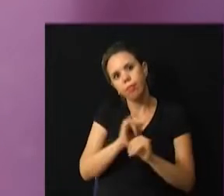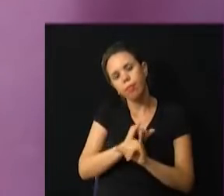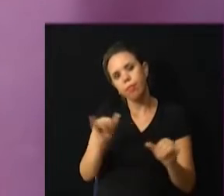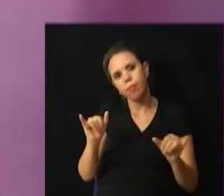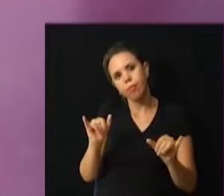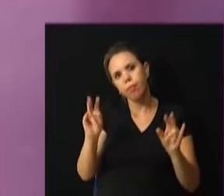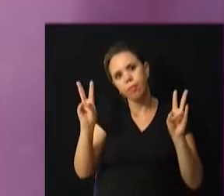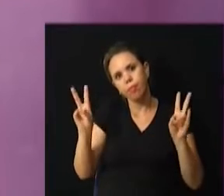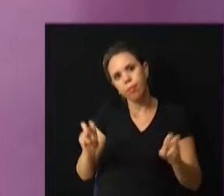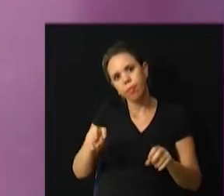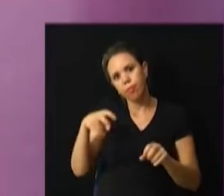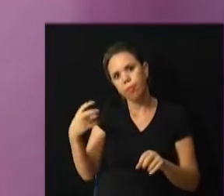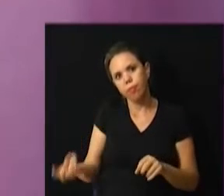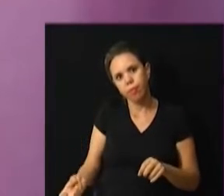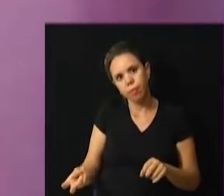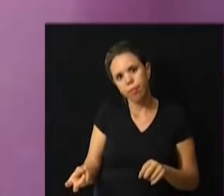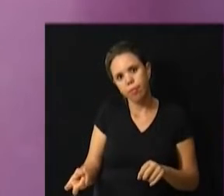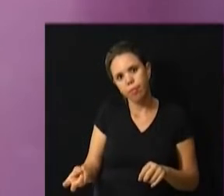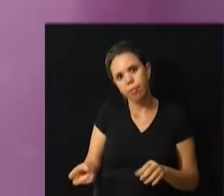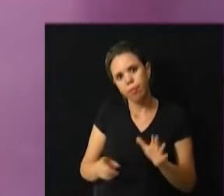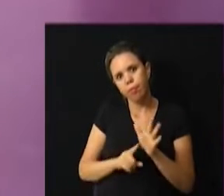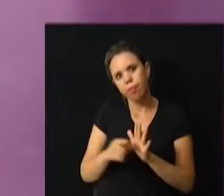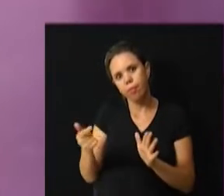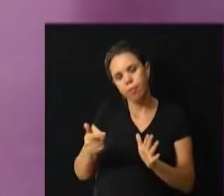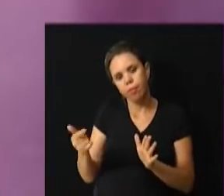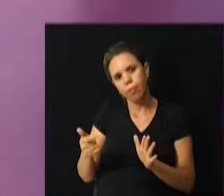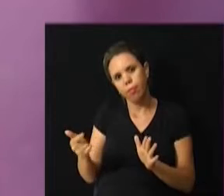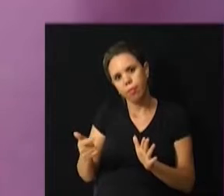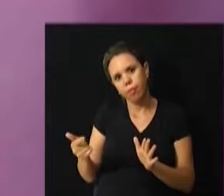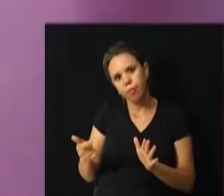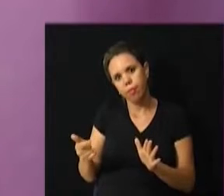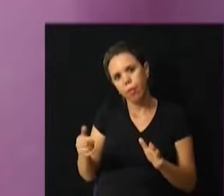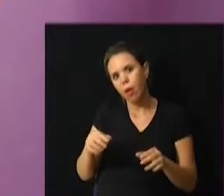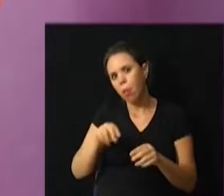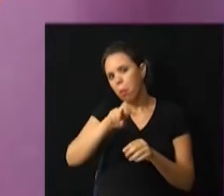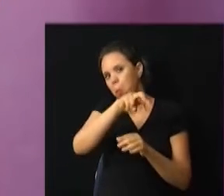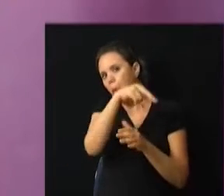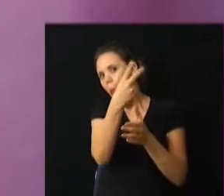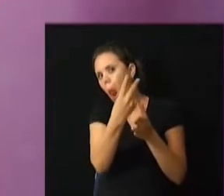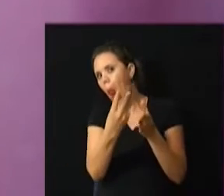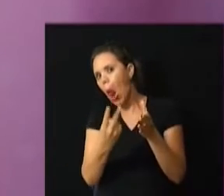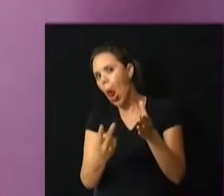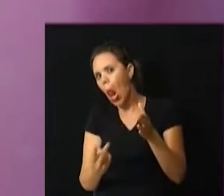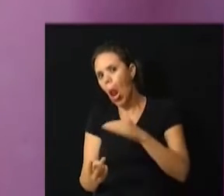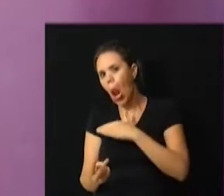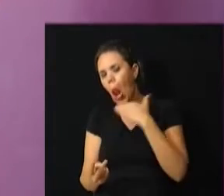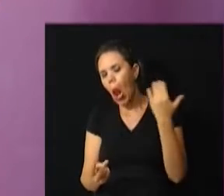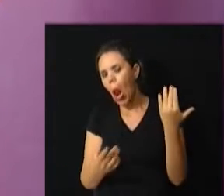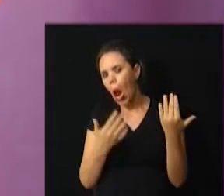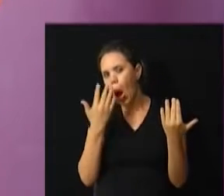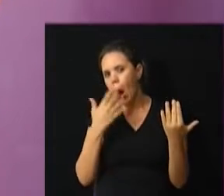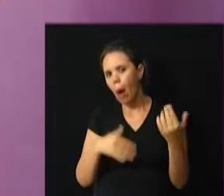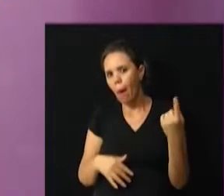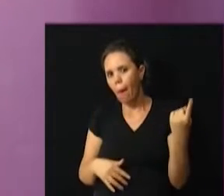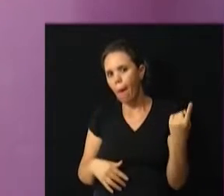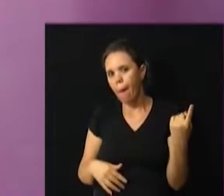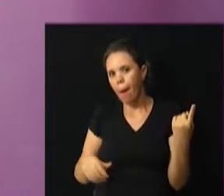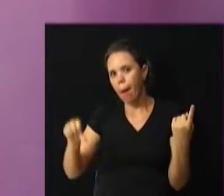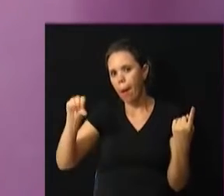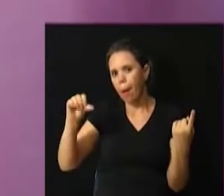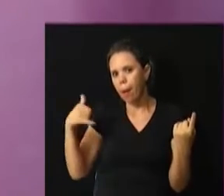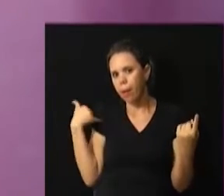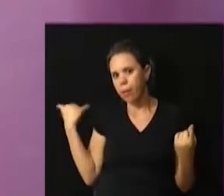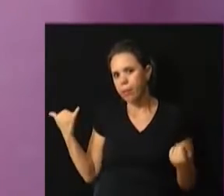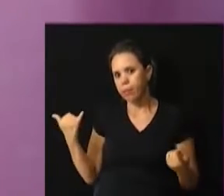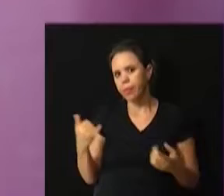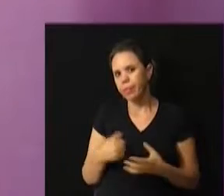disse aí um pouquinho sobre queda e, em segundo lugar, aparece afogamento por morte de criança de